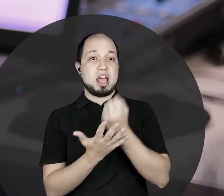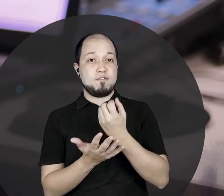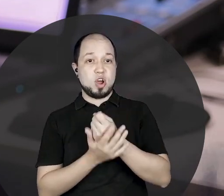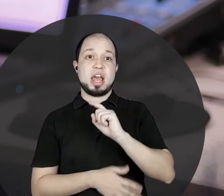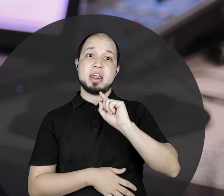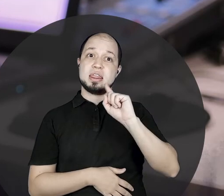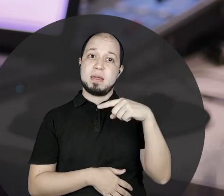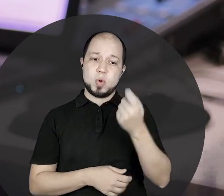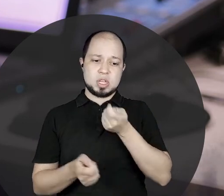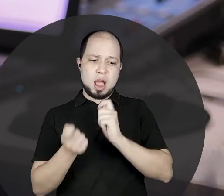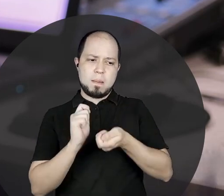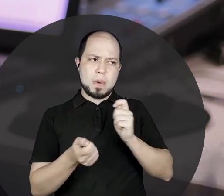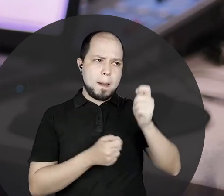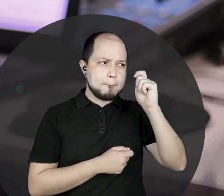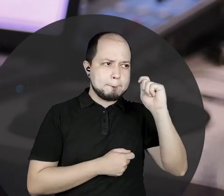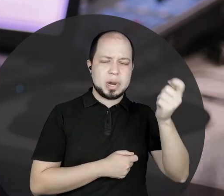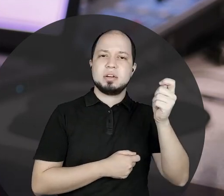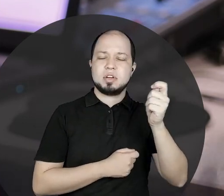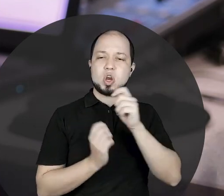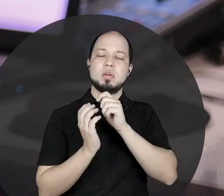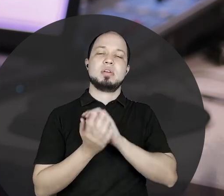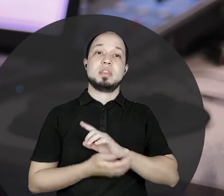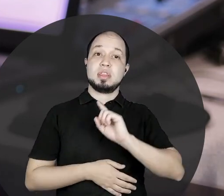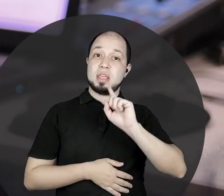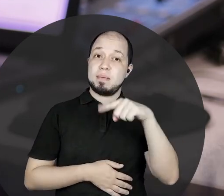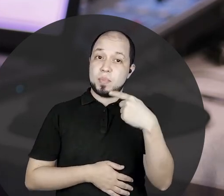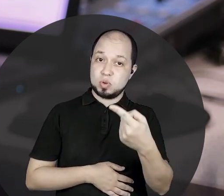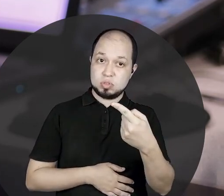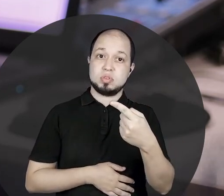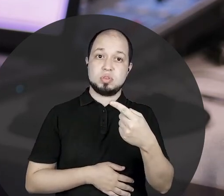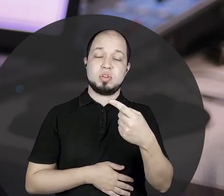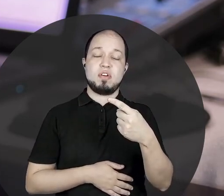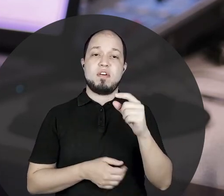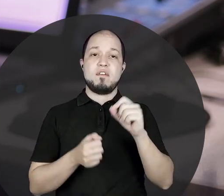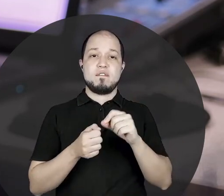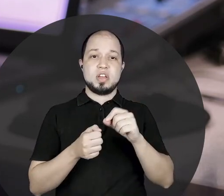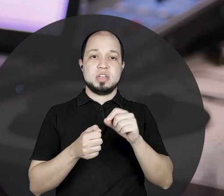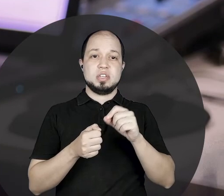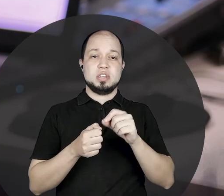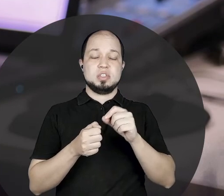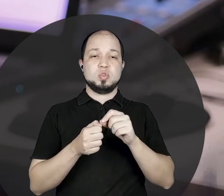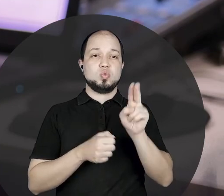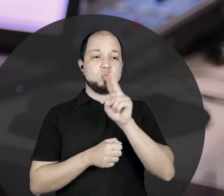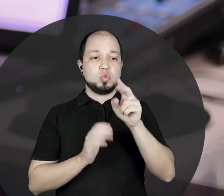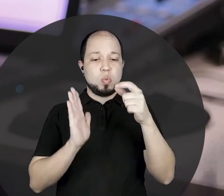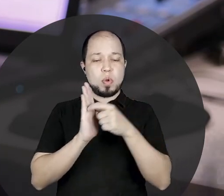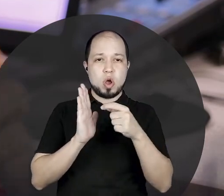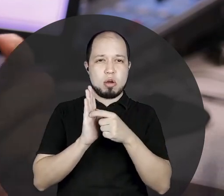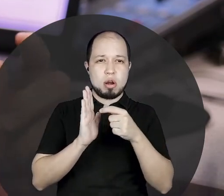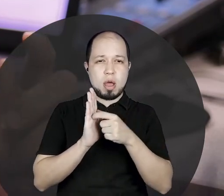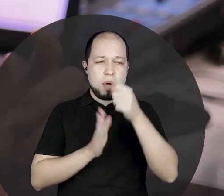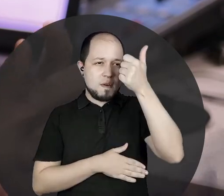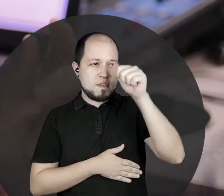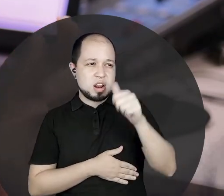metrônomo. Depois disso eu gravei uma bateria ainda em cima dessa voz e violão sem metrônomo. Depois eu vim para cá pro Pro Tools e fiz uma coisa chamada Tempo Map.